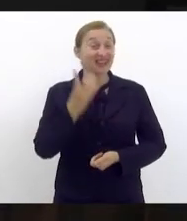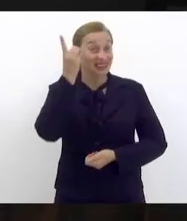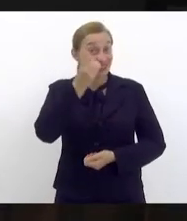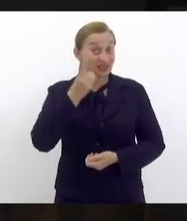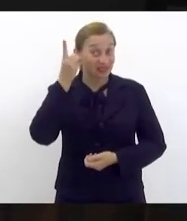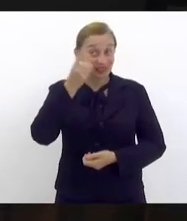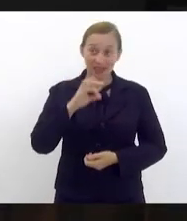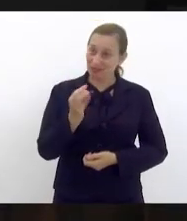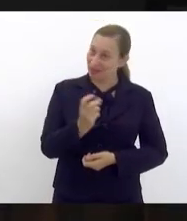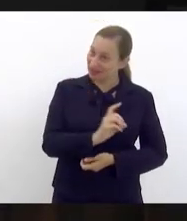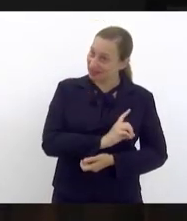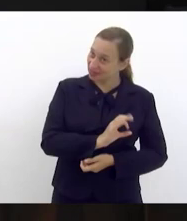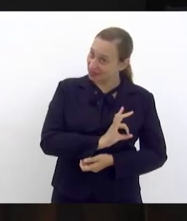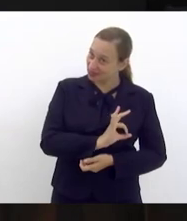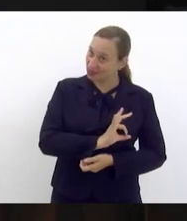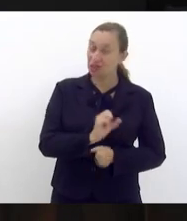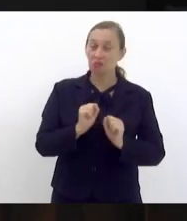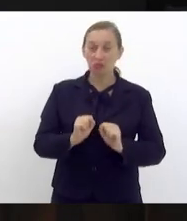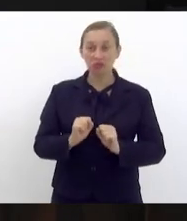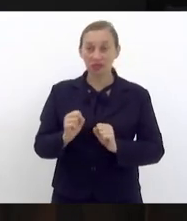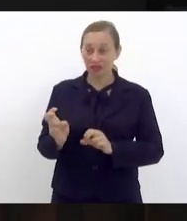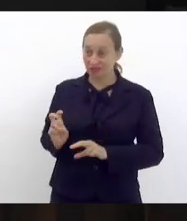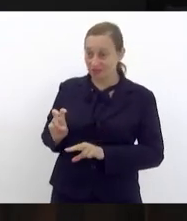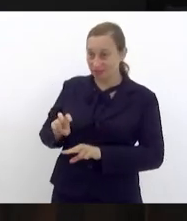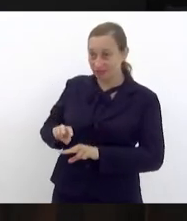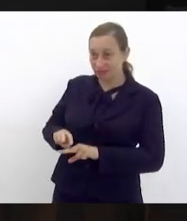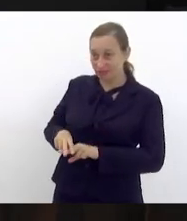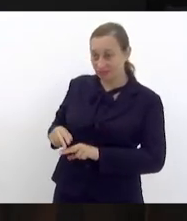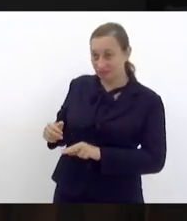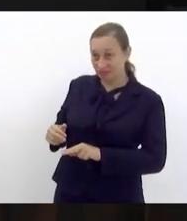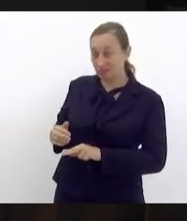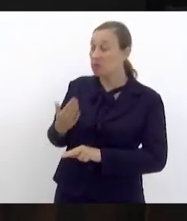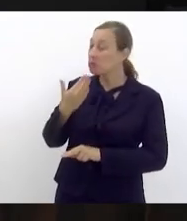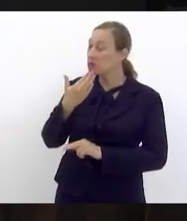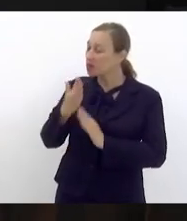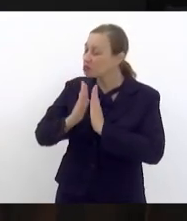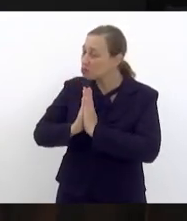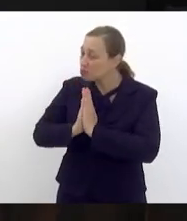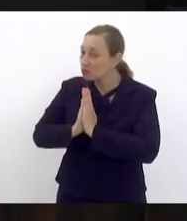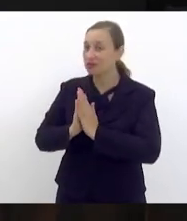deputada Marta Rocha que pudesse presidir, por favor.